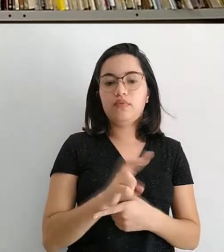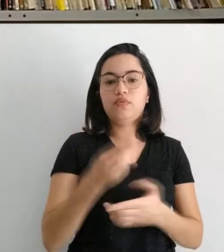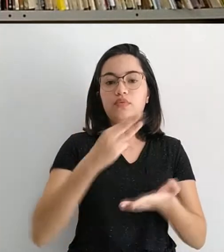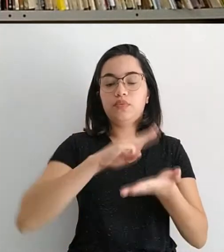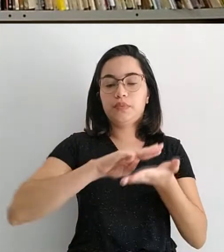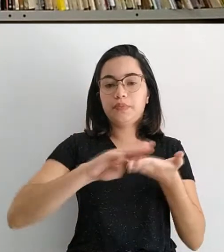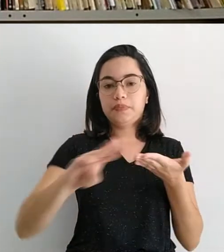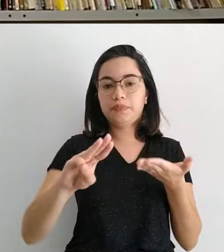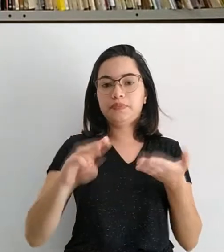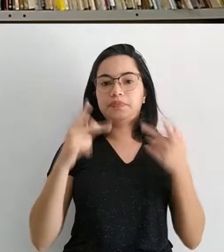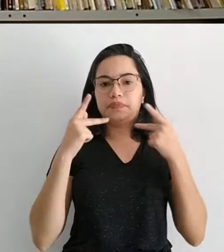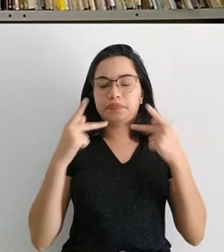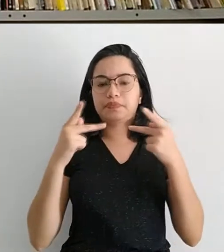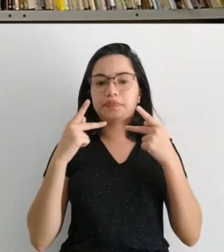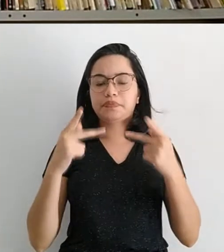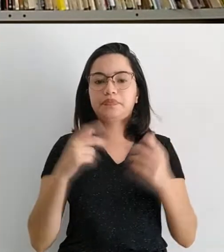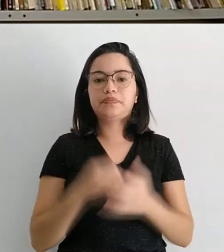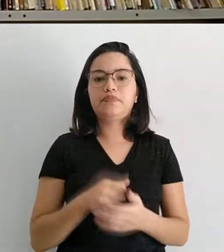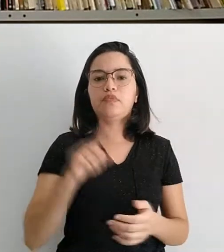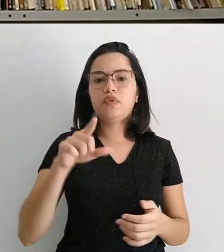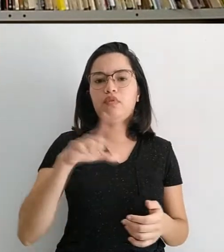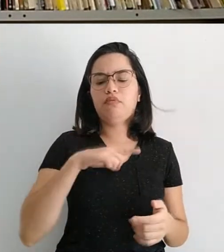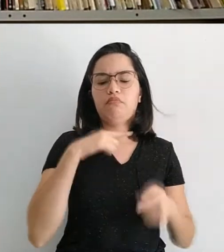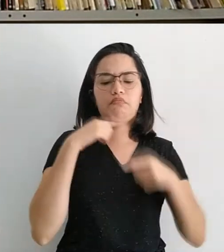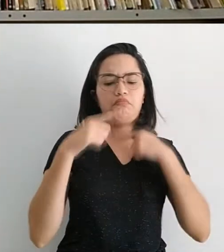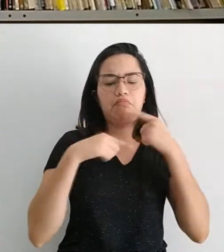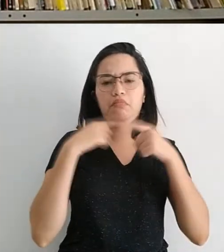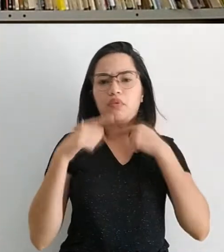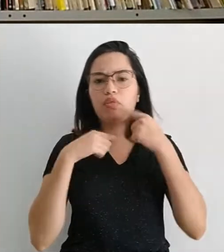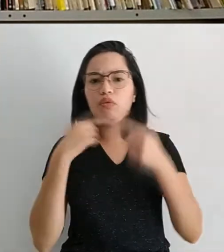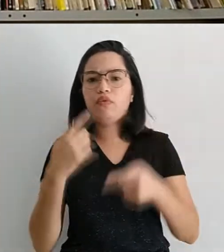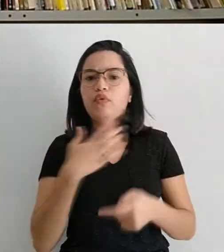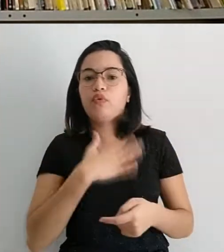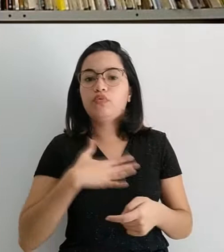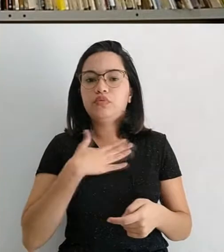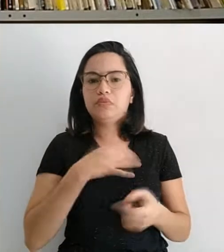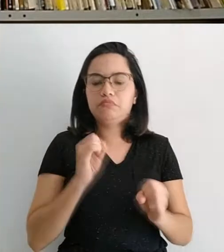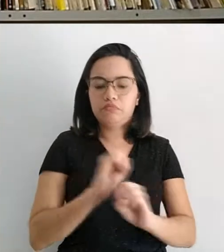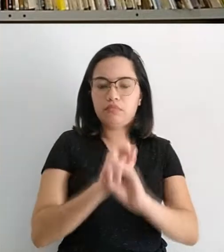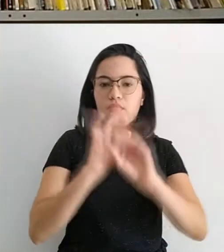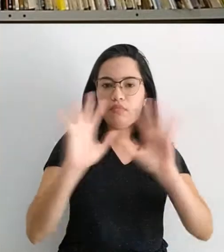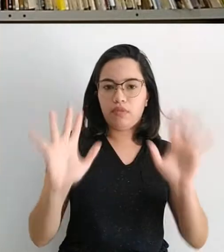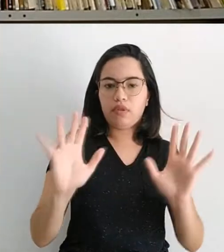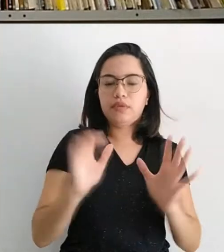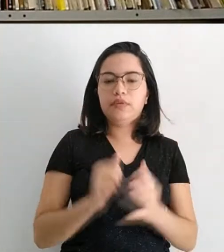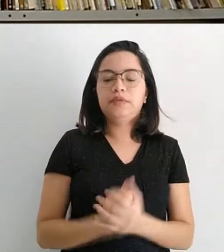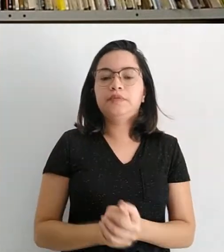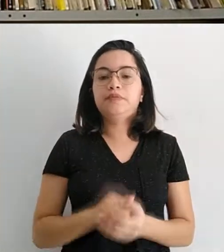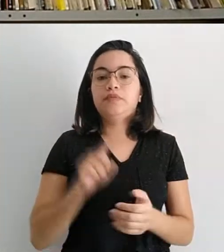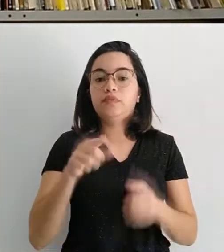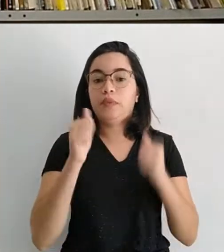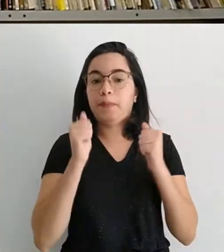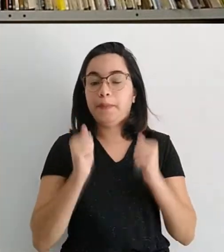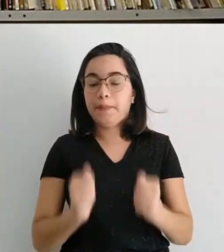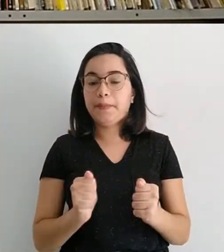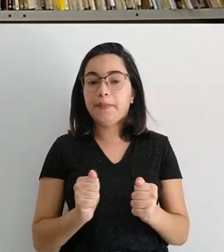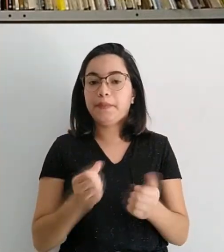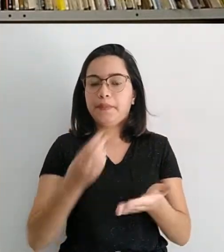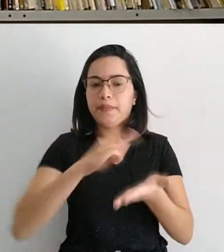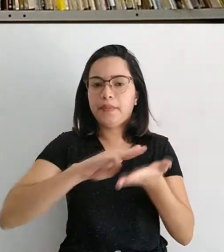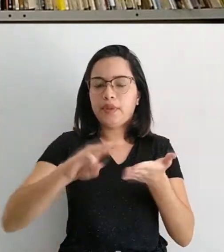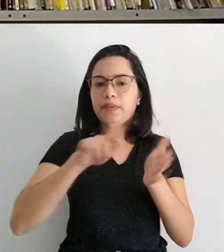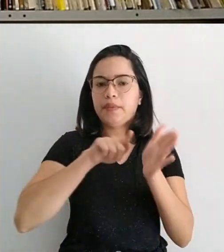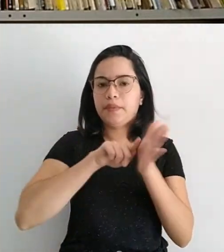assistido as mensagens e você tem alguma dúvida, gostaria de algum esclarecimento, você pode mandar